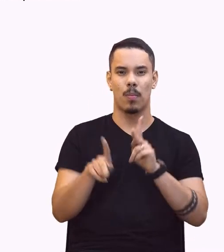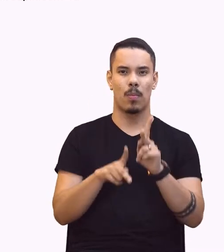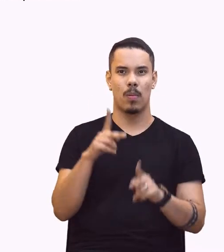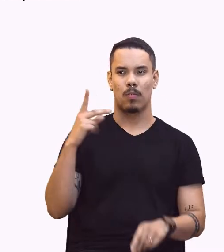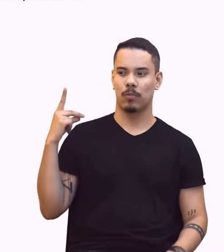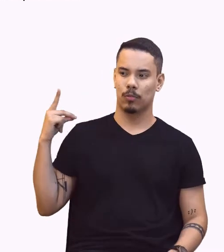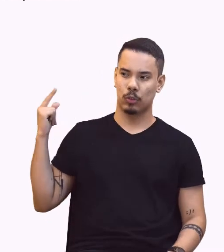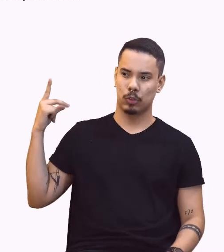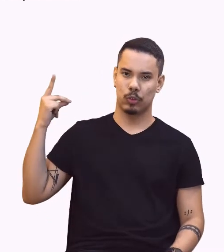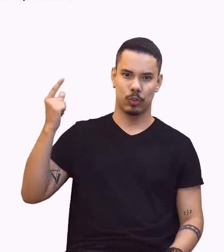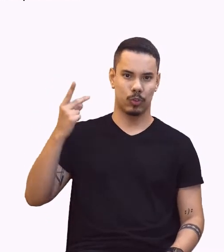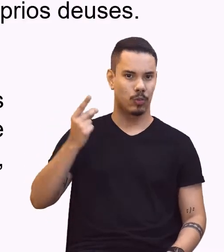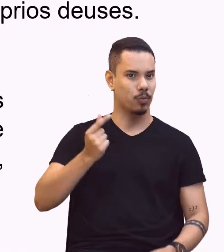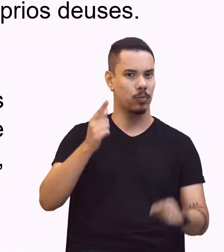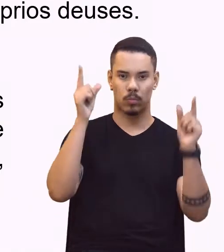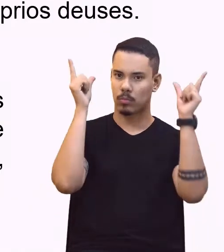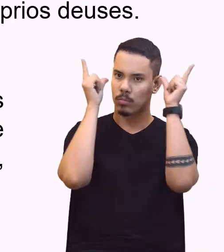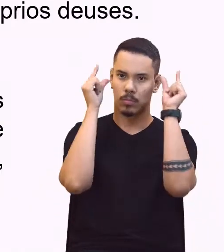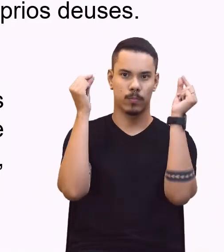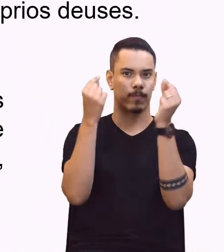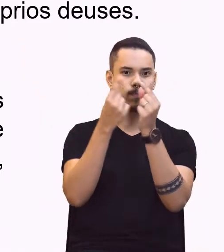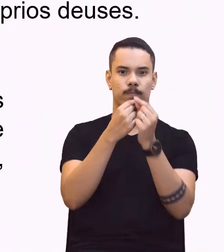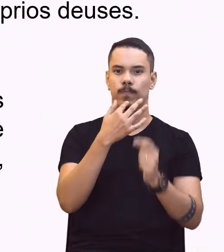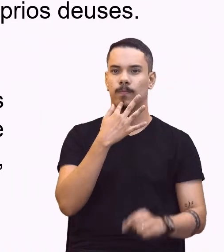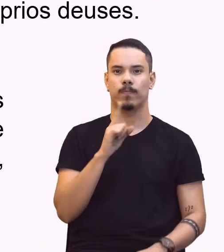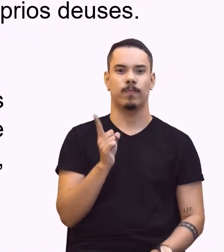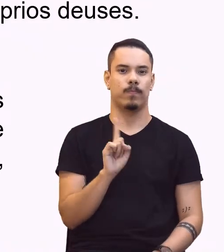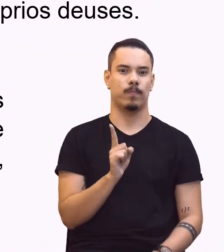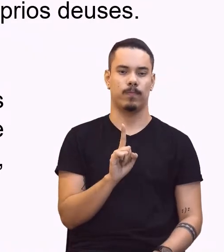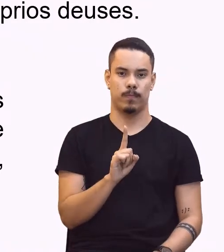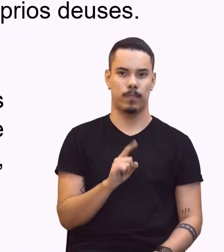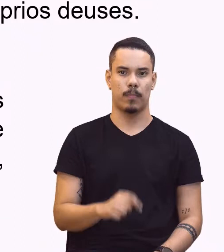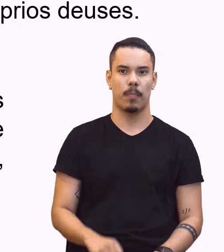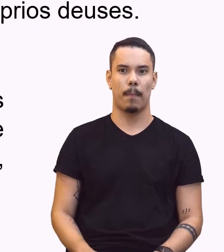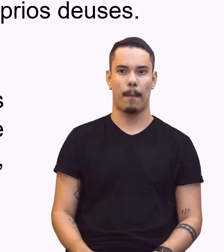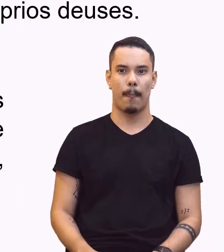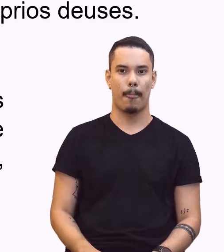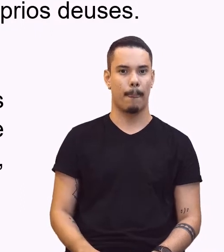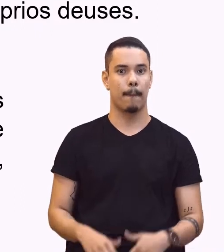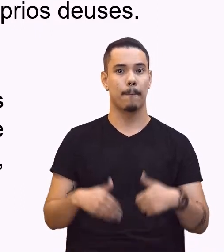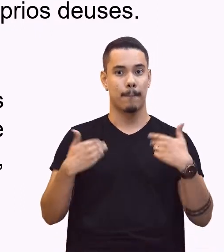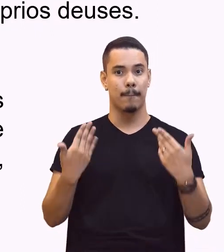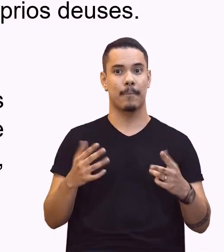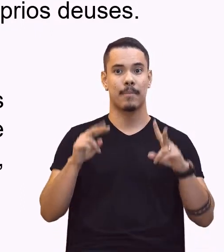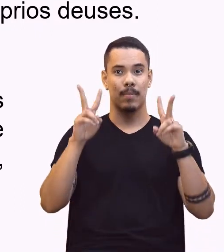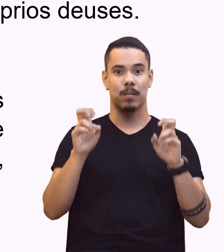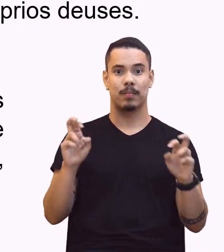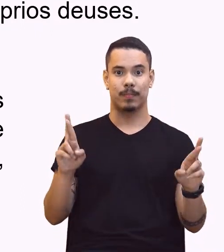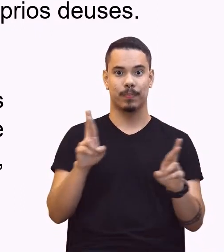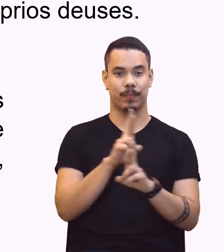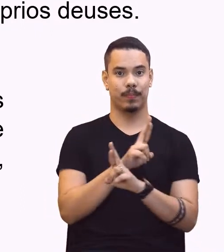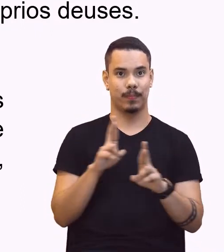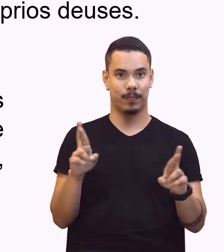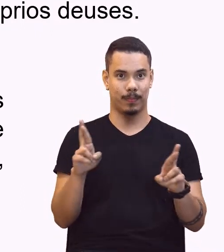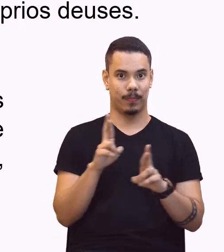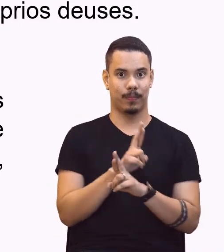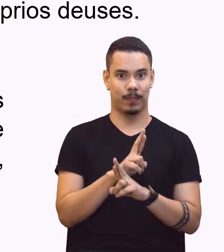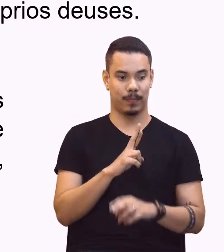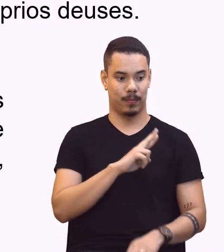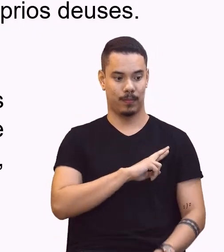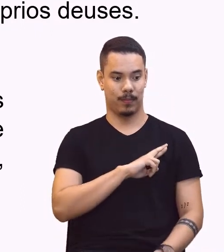os gregos não conheciam até então. E a respeito da relação entre